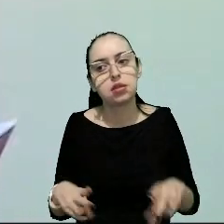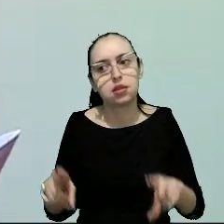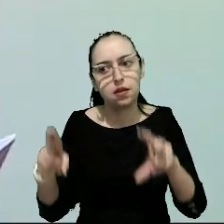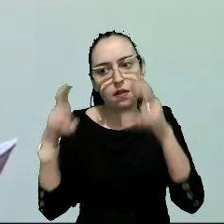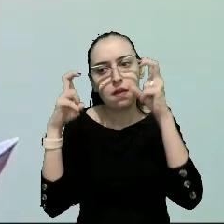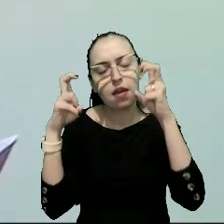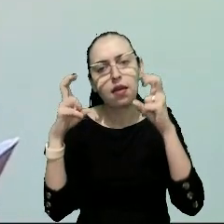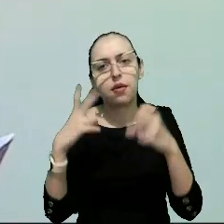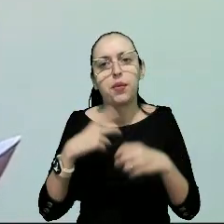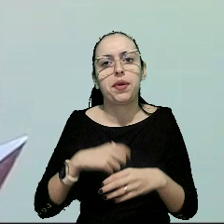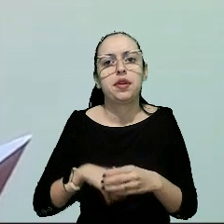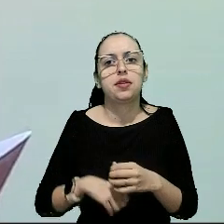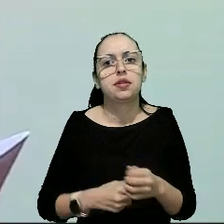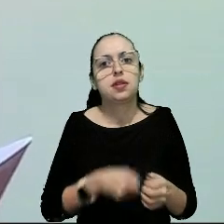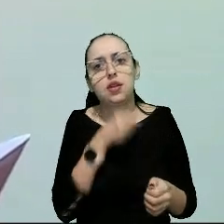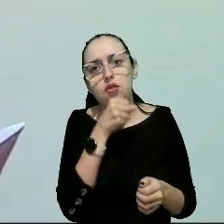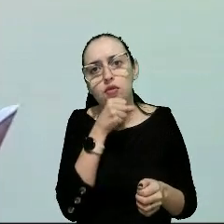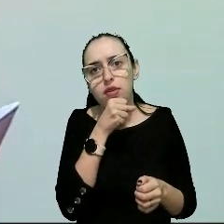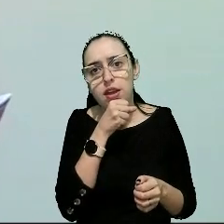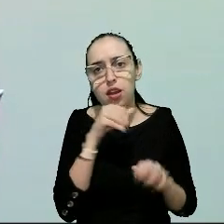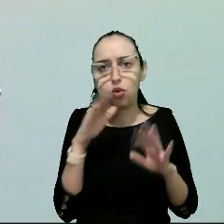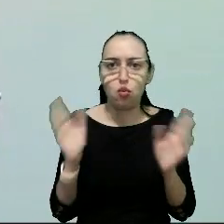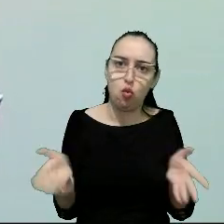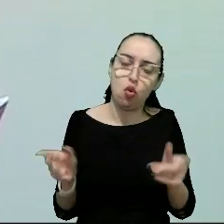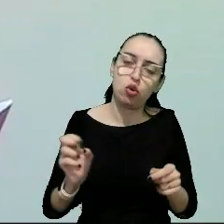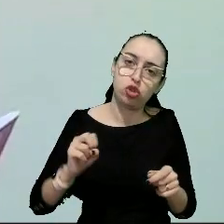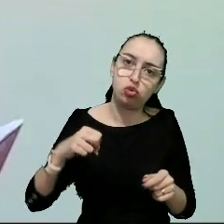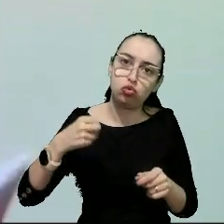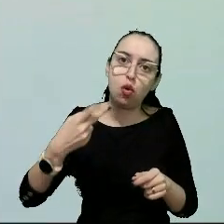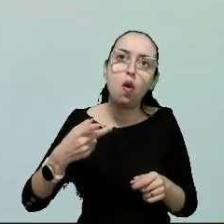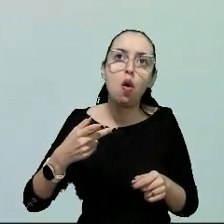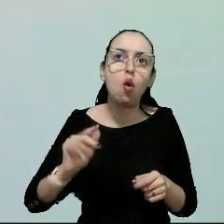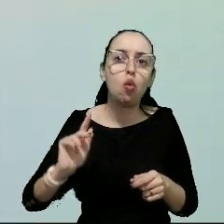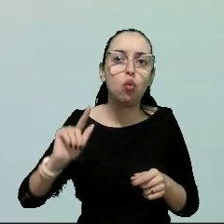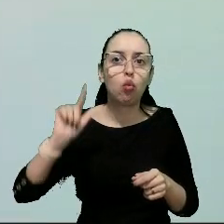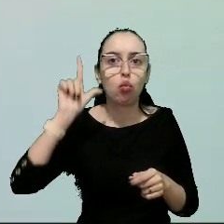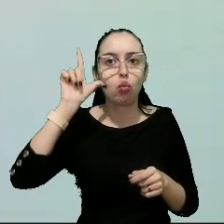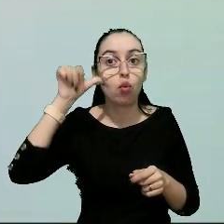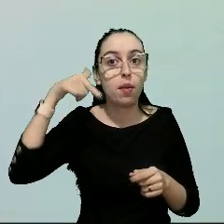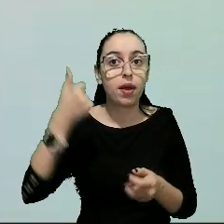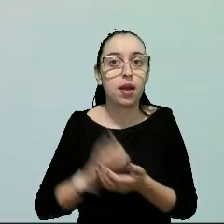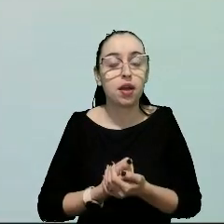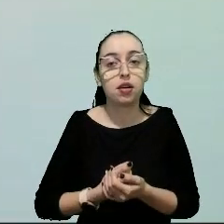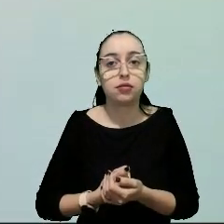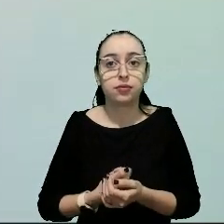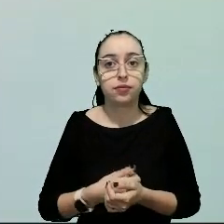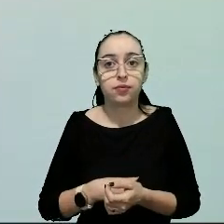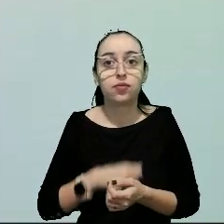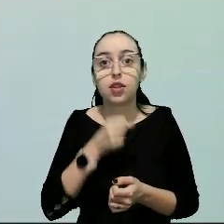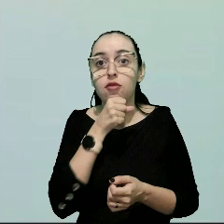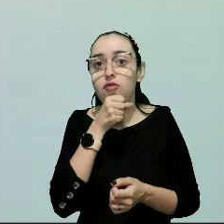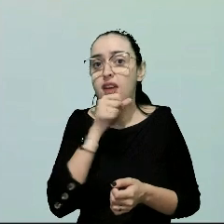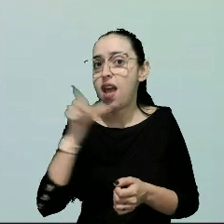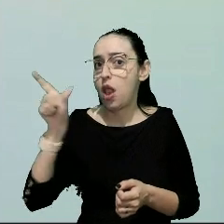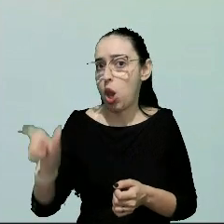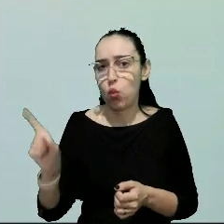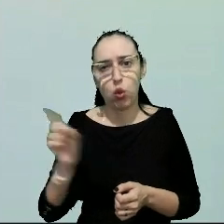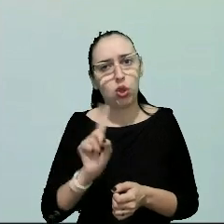reconhecer no velho que é hoje ou no velho que será amanhã. Velho não é o outro, velho sou